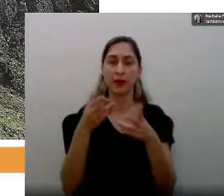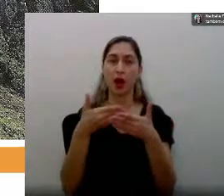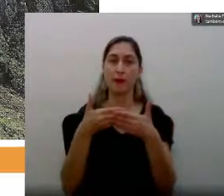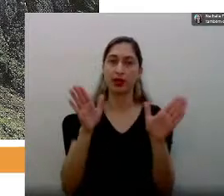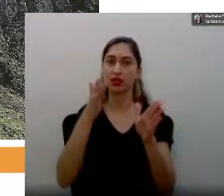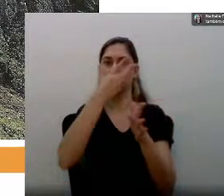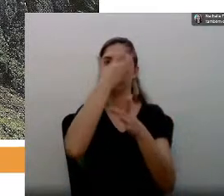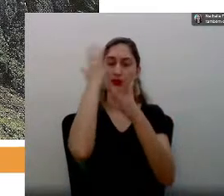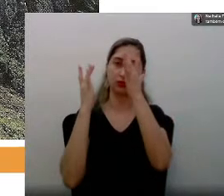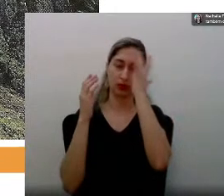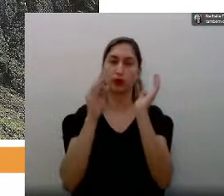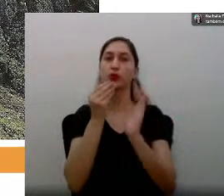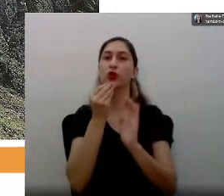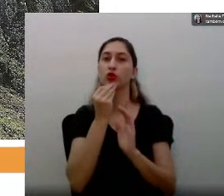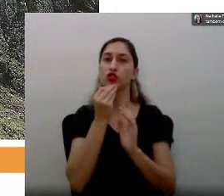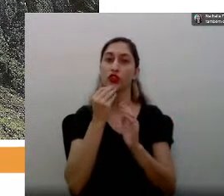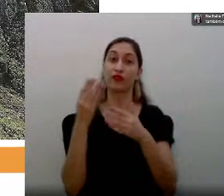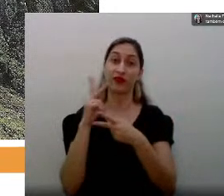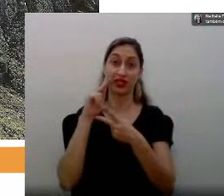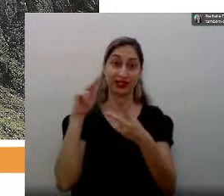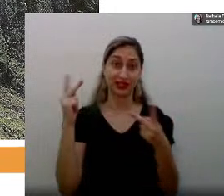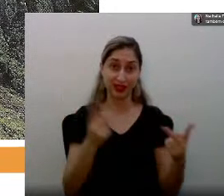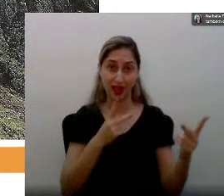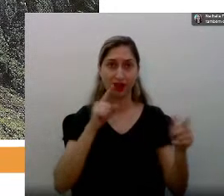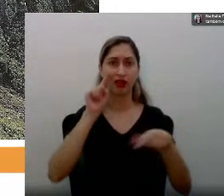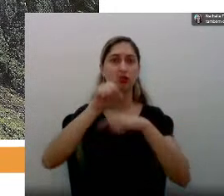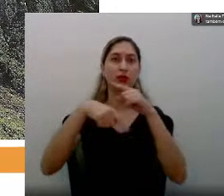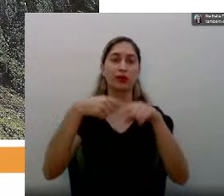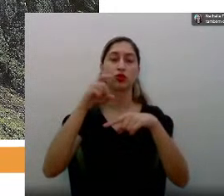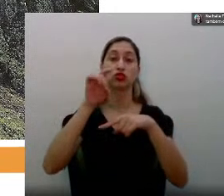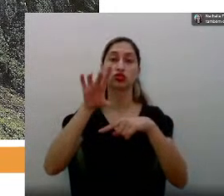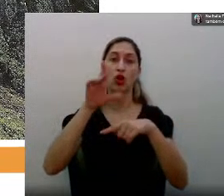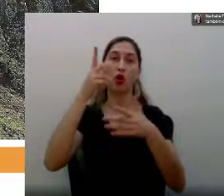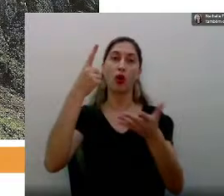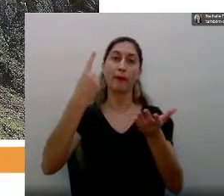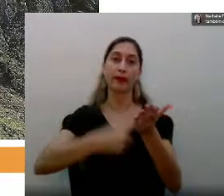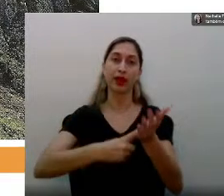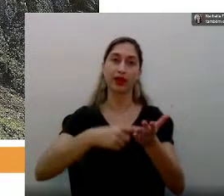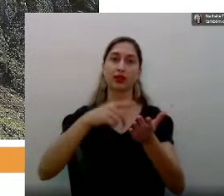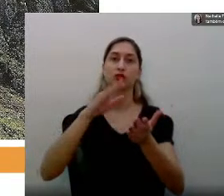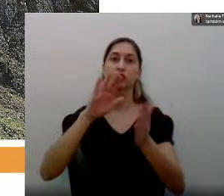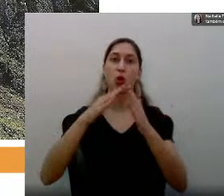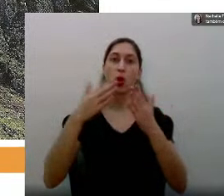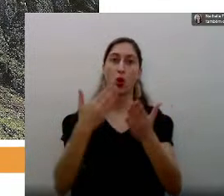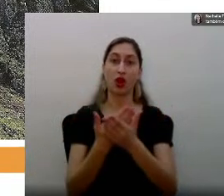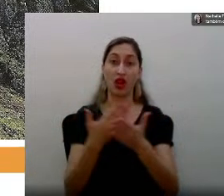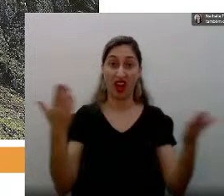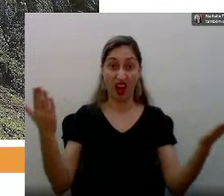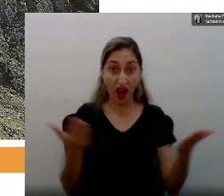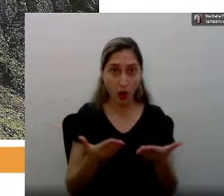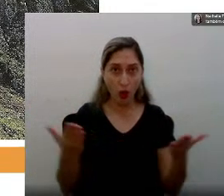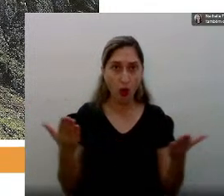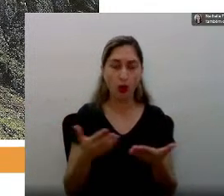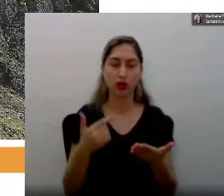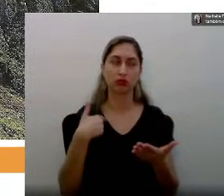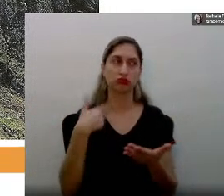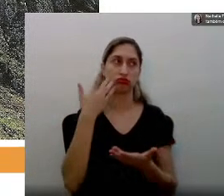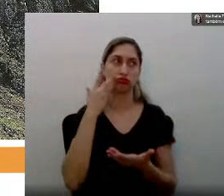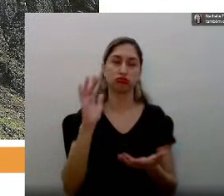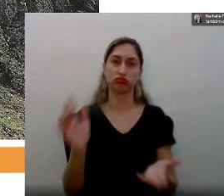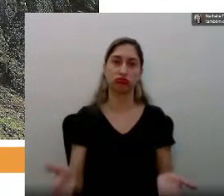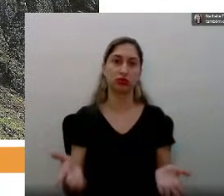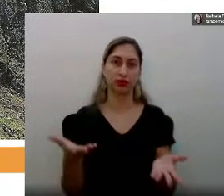depois ele Perguntei pelo só tava atendendo a escolas né a porém né hoje né eu sei que